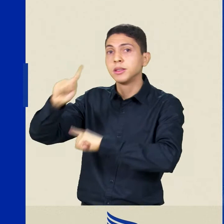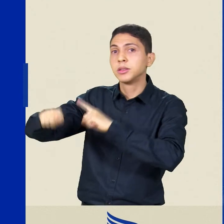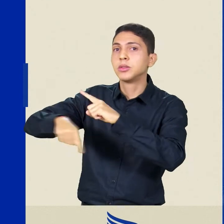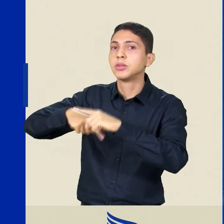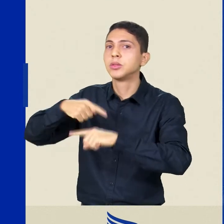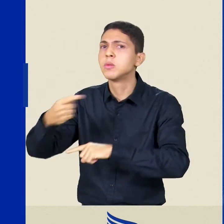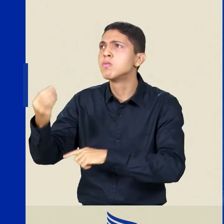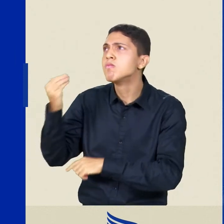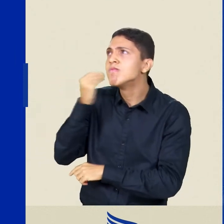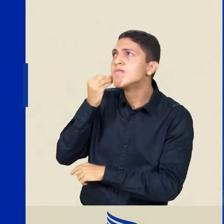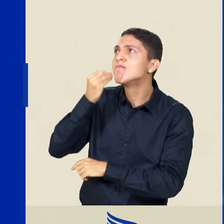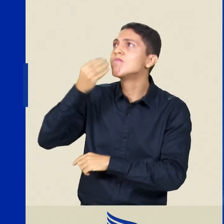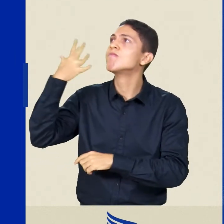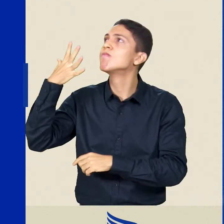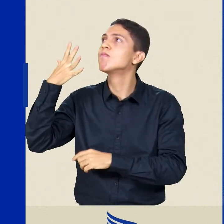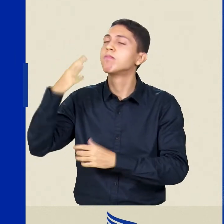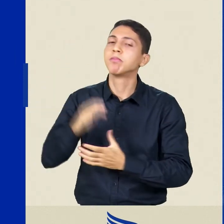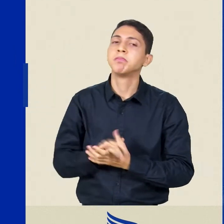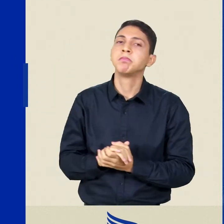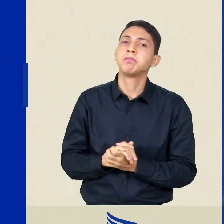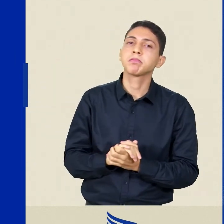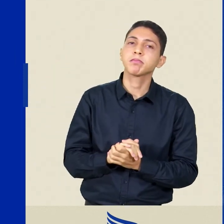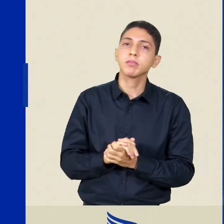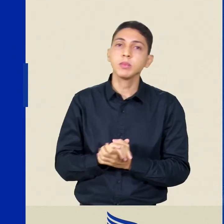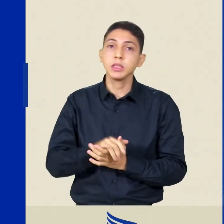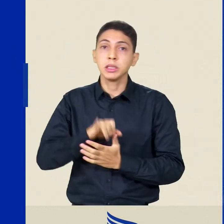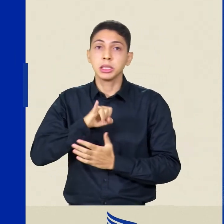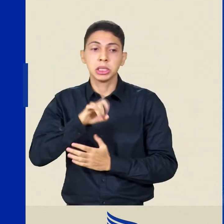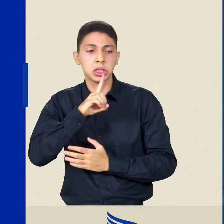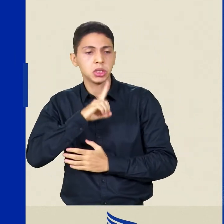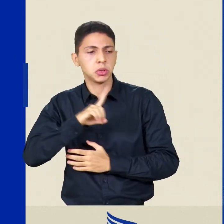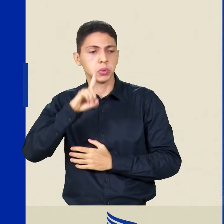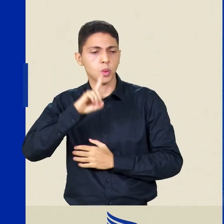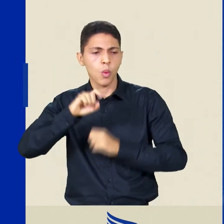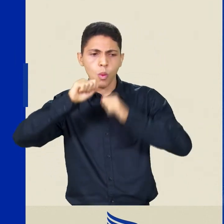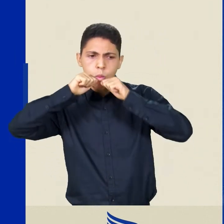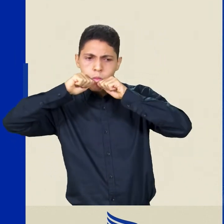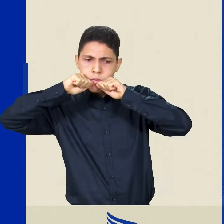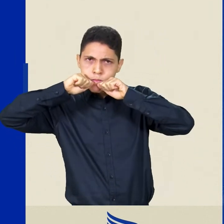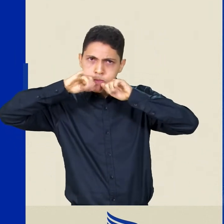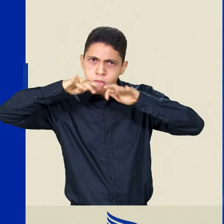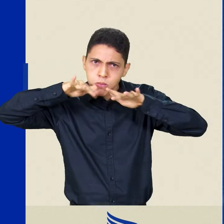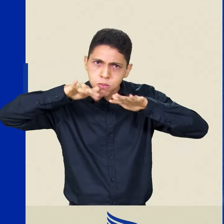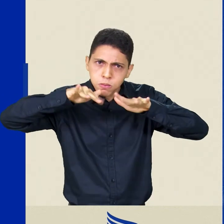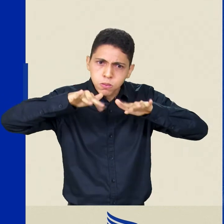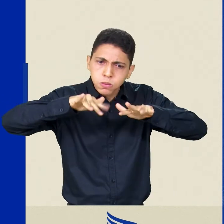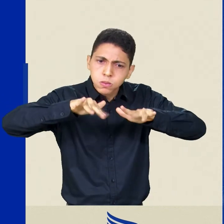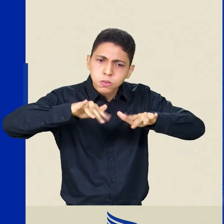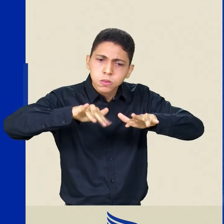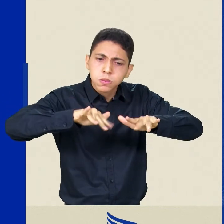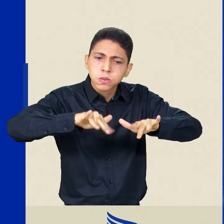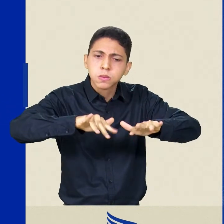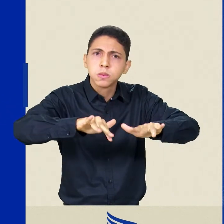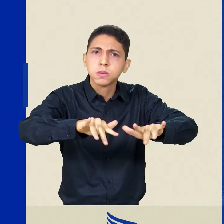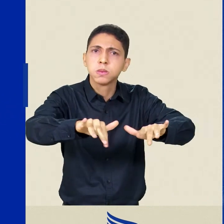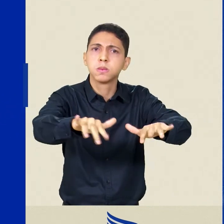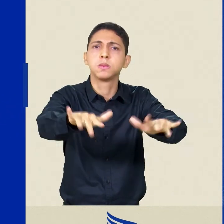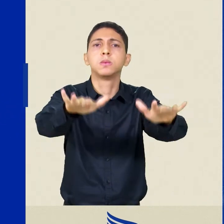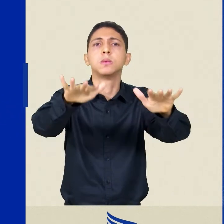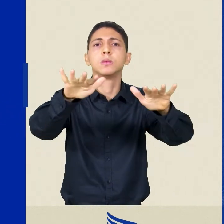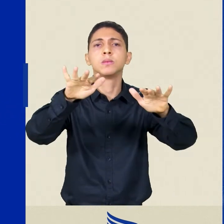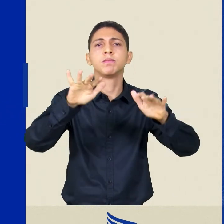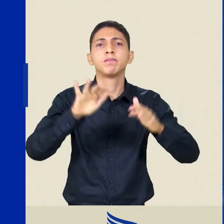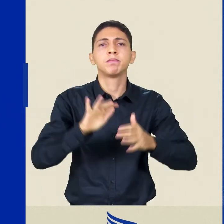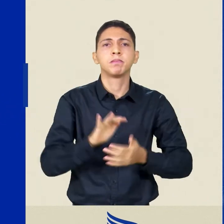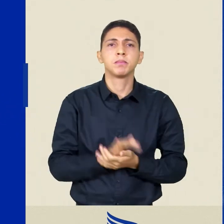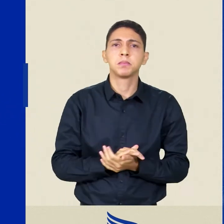prova de mim, diz o Senhor dos Exércitos, se eu não vos abrir as janelas do céu, e não derramar sobre vós tal bênção,